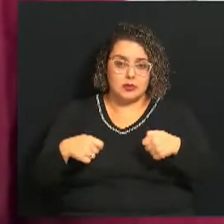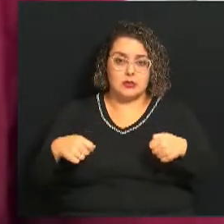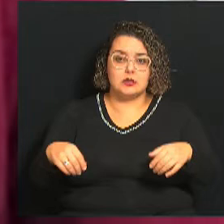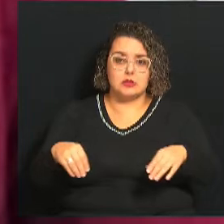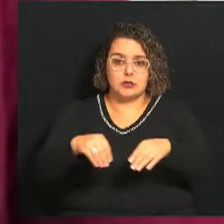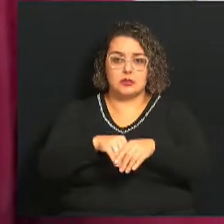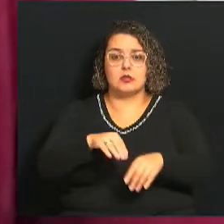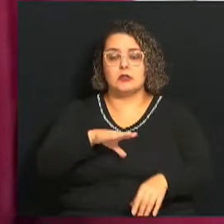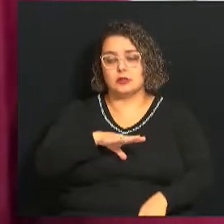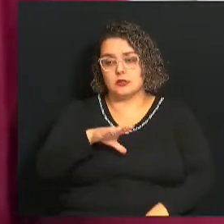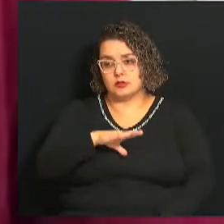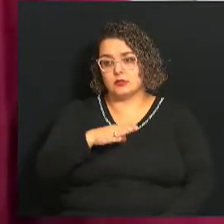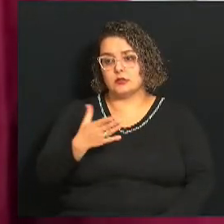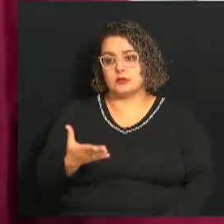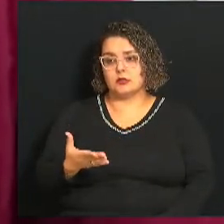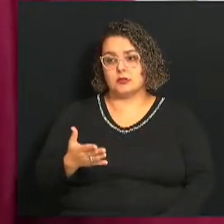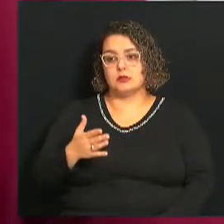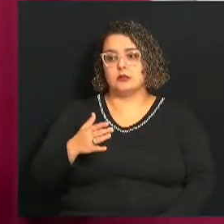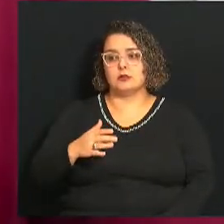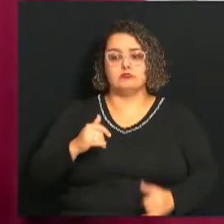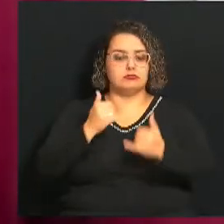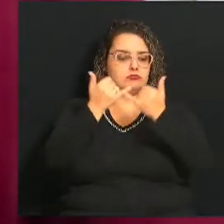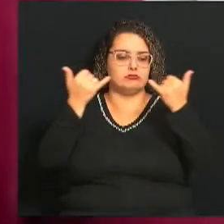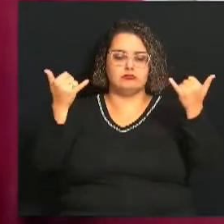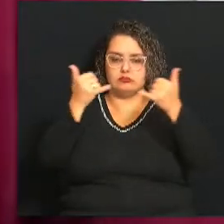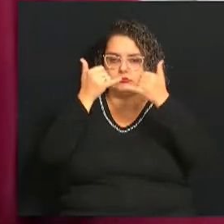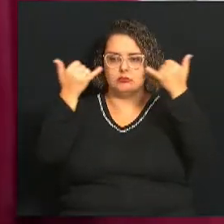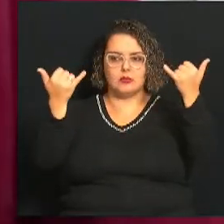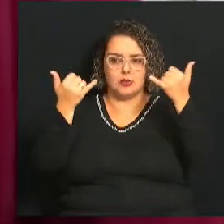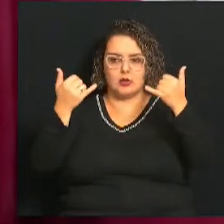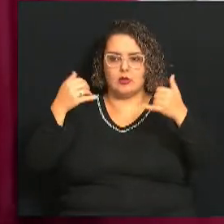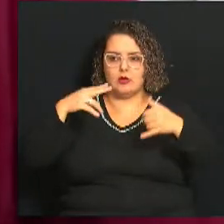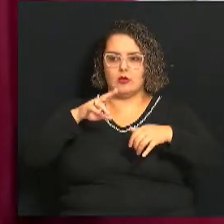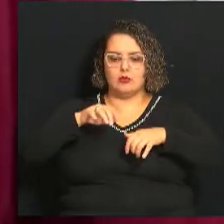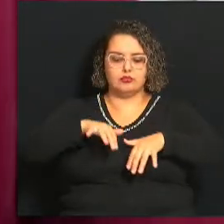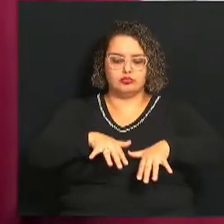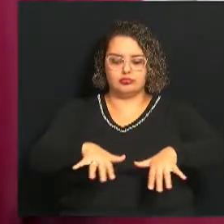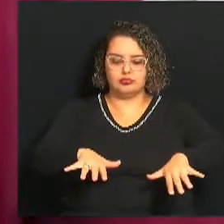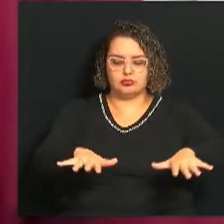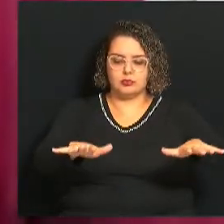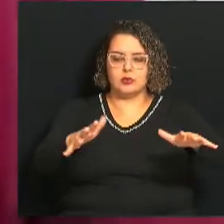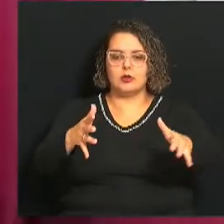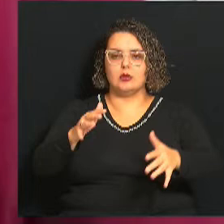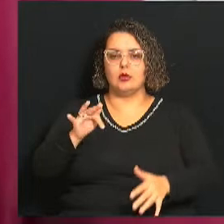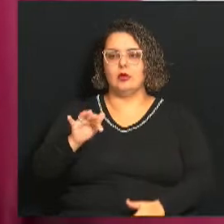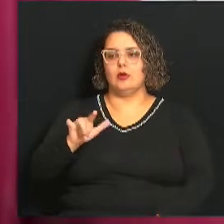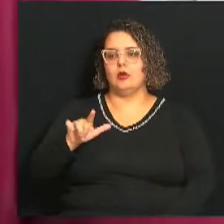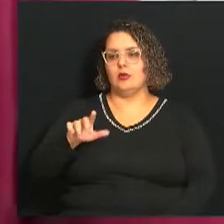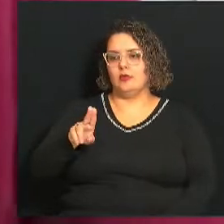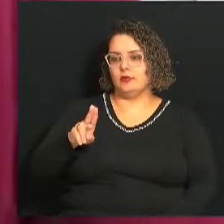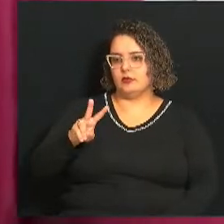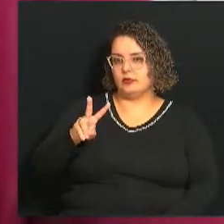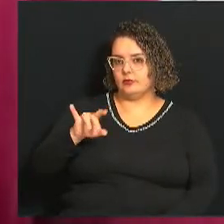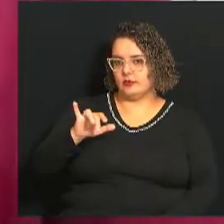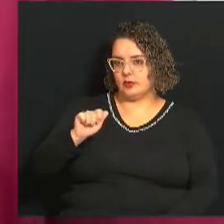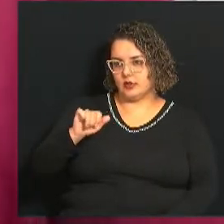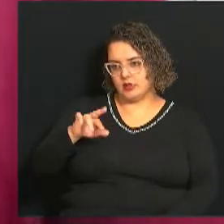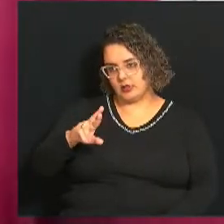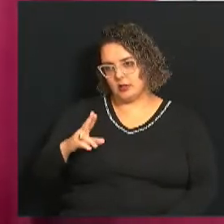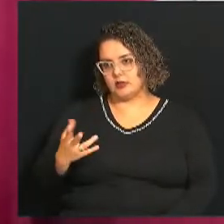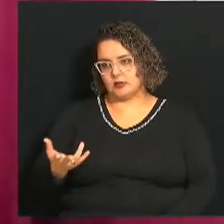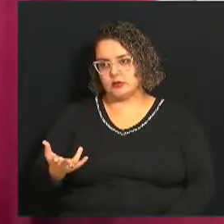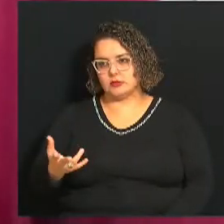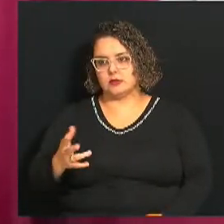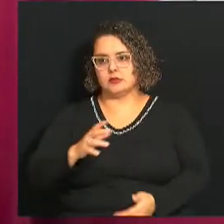seja as redes aéreas ou aí as nossas redes pluviais, de calçamento, etc. Inclusive